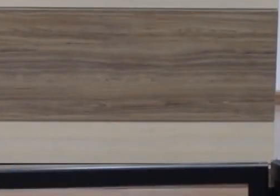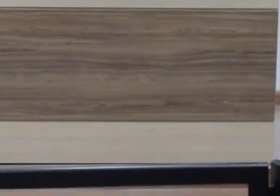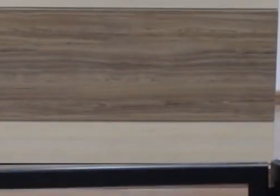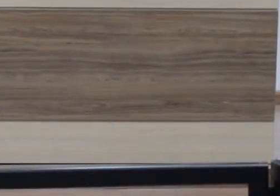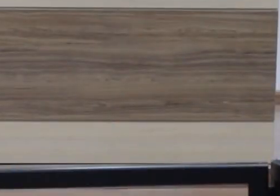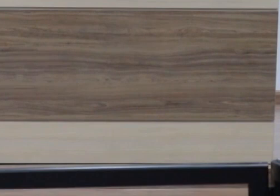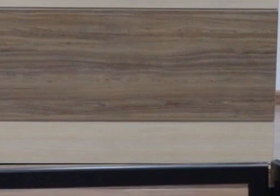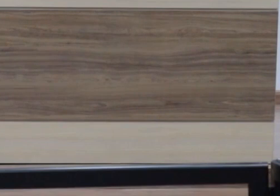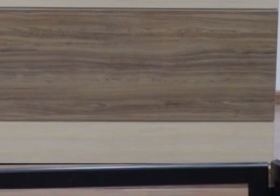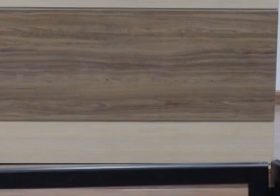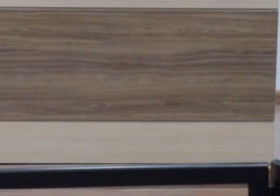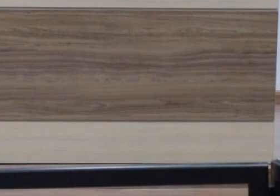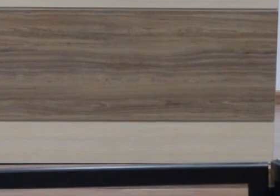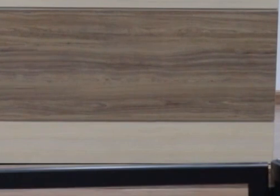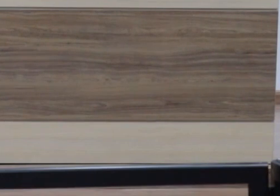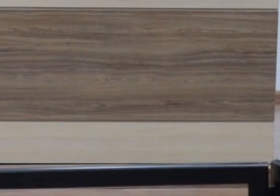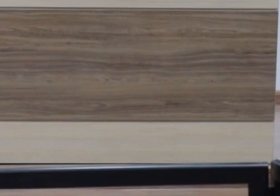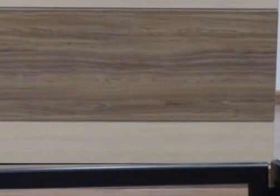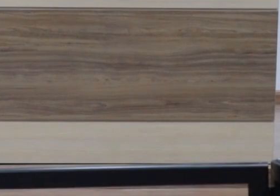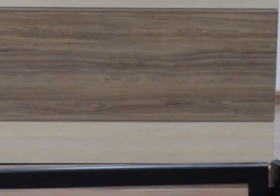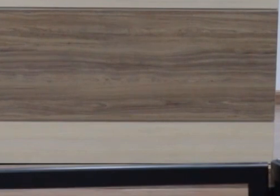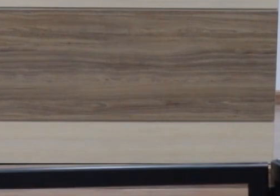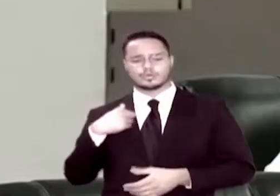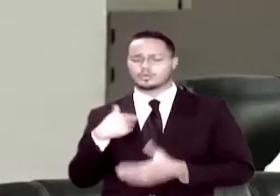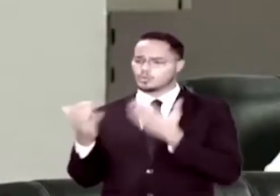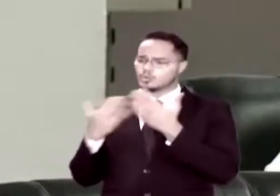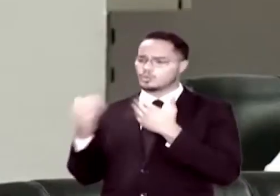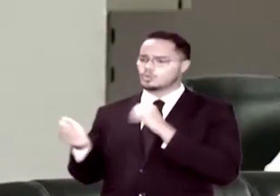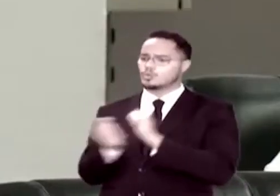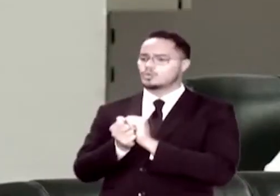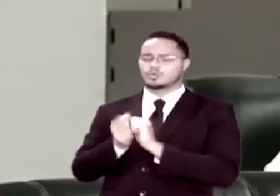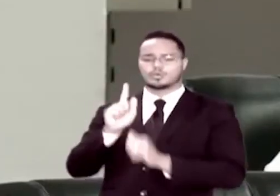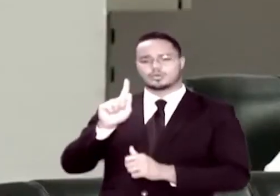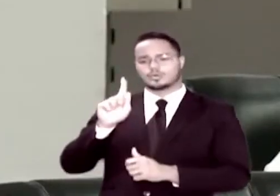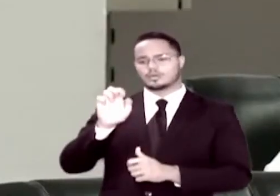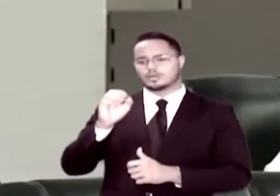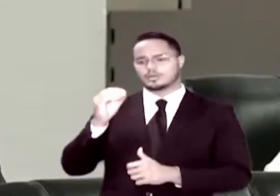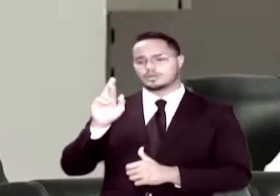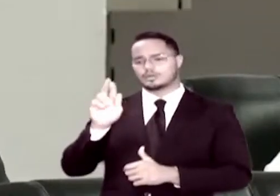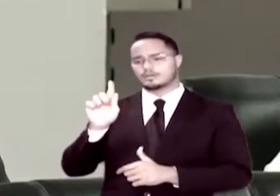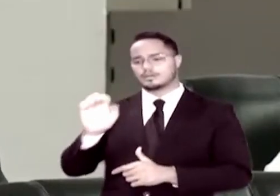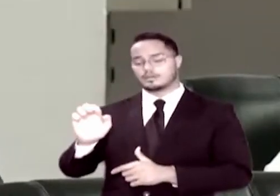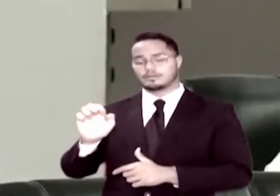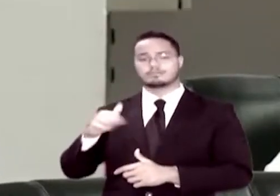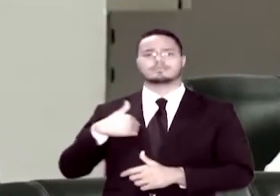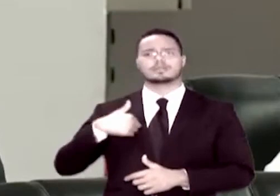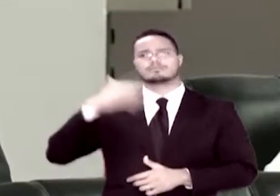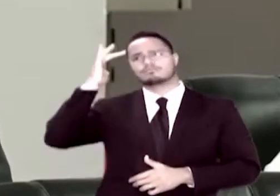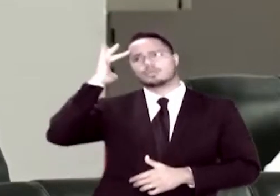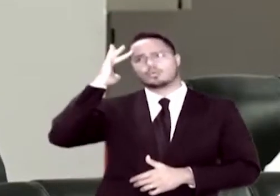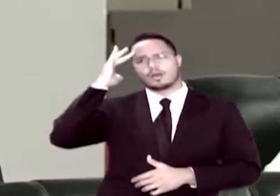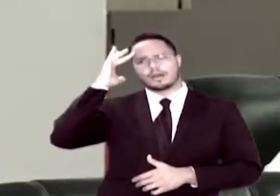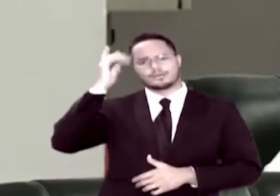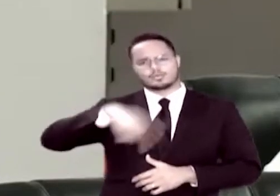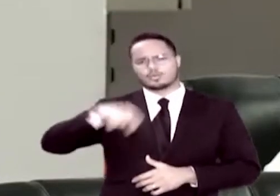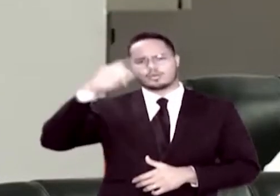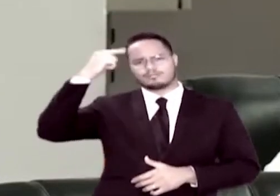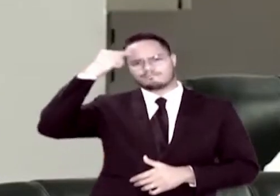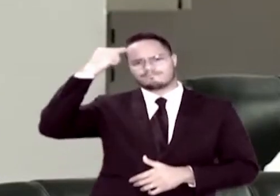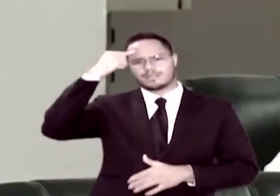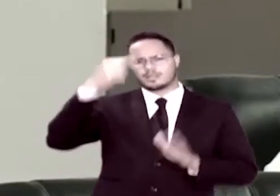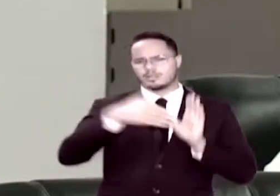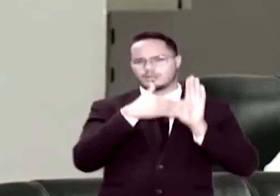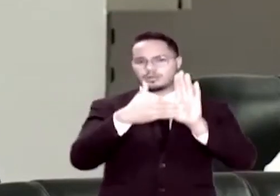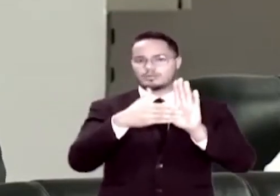ociosos para a prática da Agricultura Urbana acredito que nossa proposta ela vem de encontra desenvolvimento